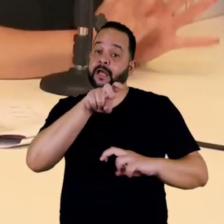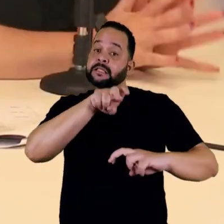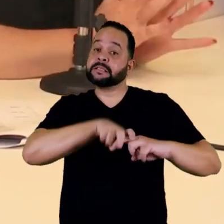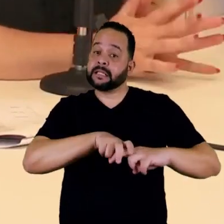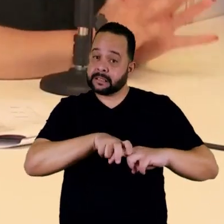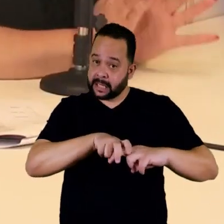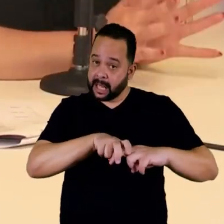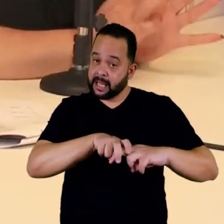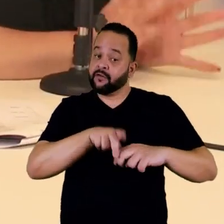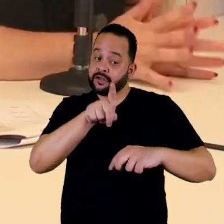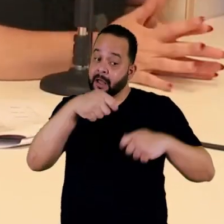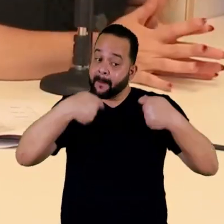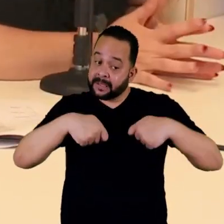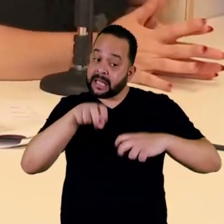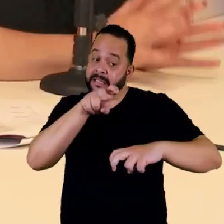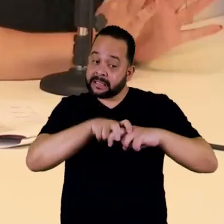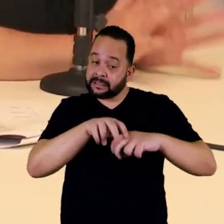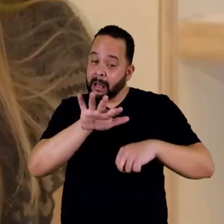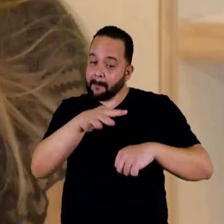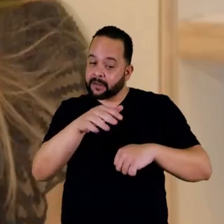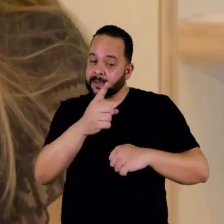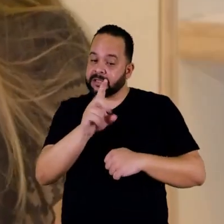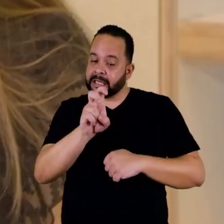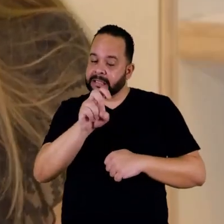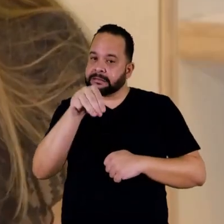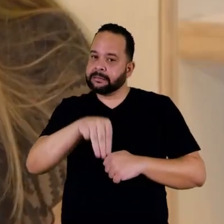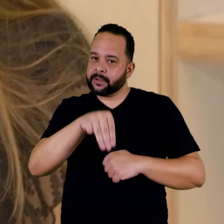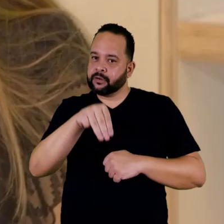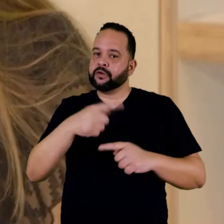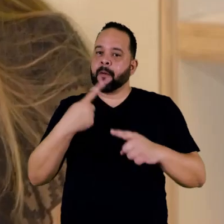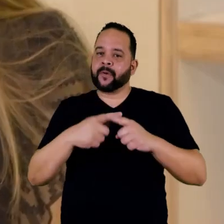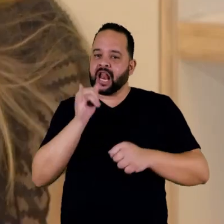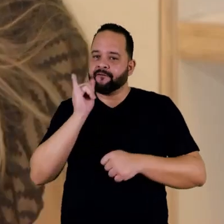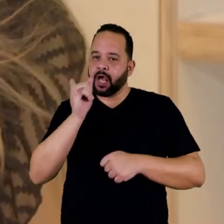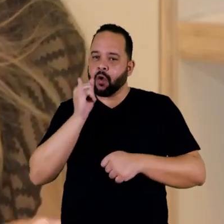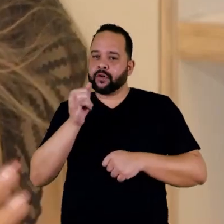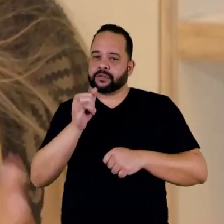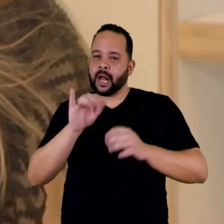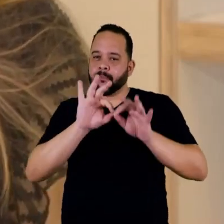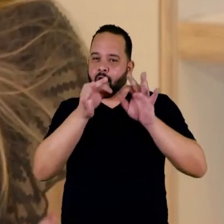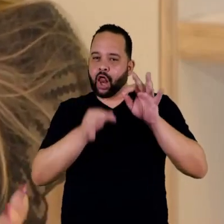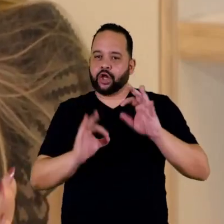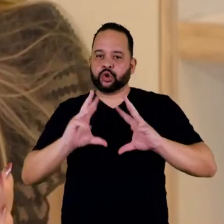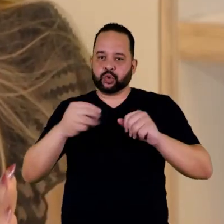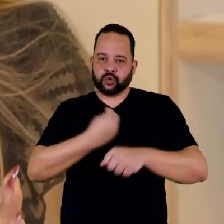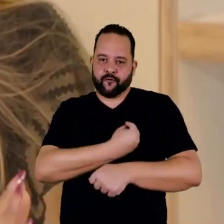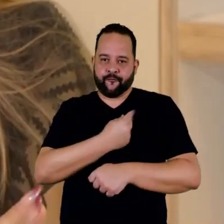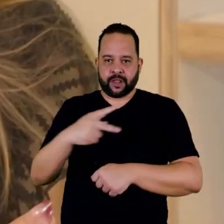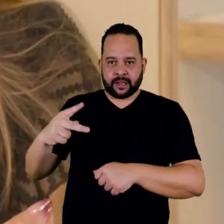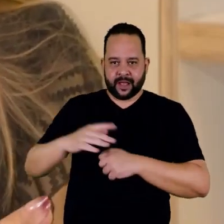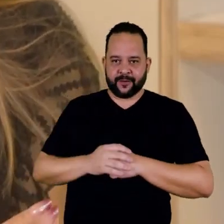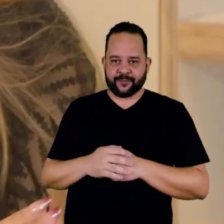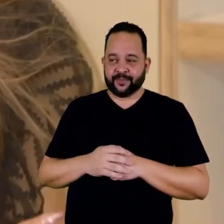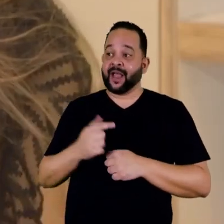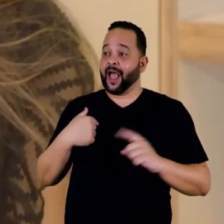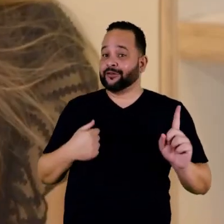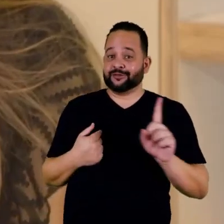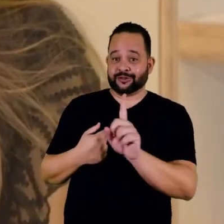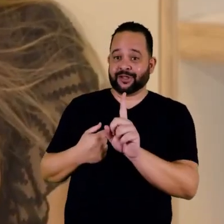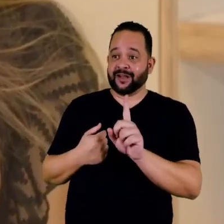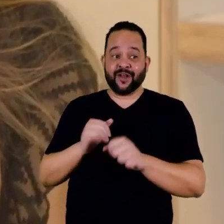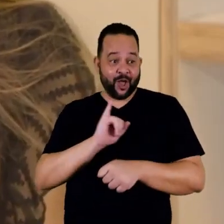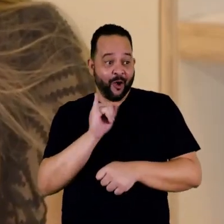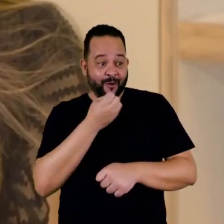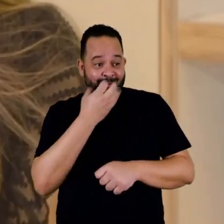vocês vão ter que ficar sentada pelo menos uns 15 minutos porque ela vai contar a vida dela E aí então você chegava em casa e ela falava assim oi tudo bem Tudo Eu Sou a